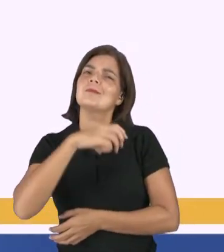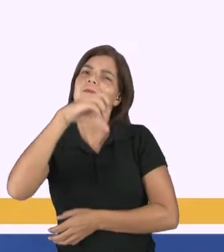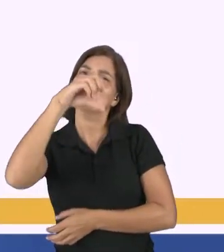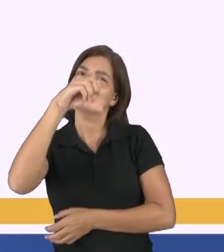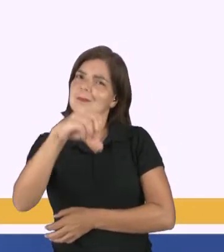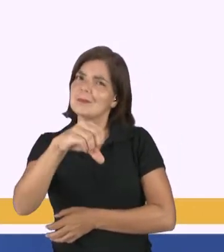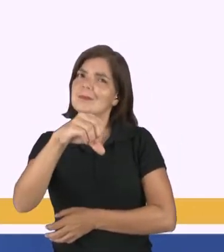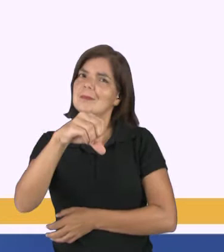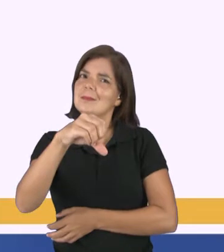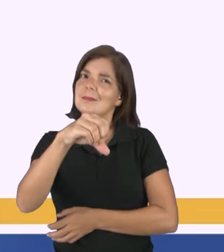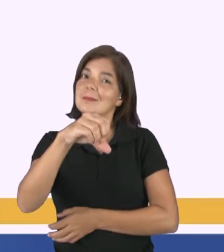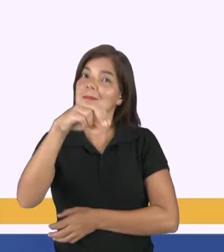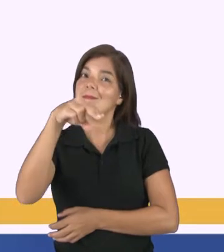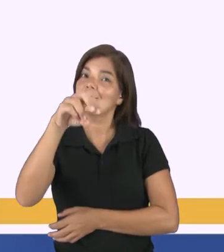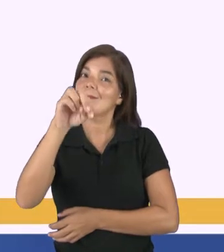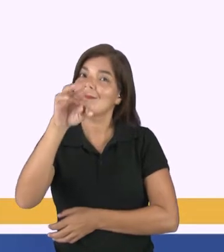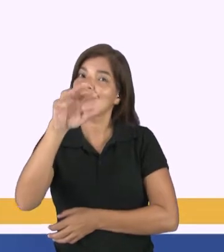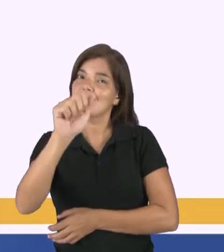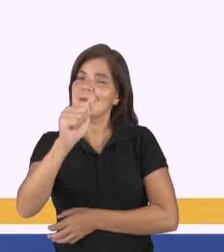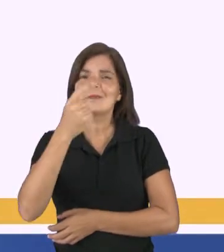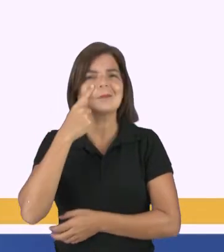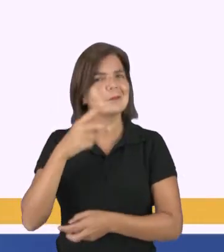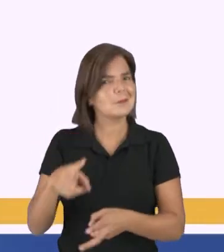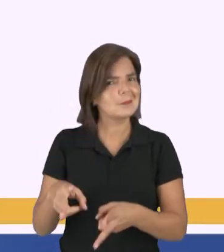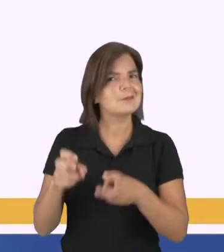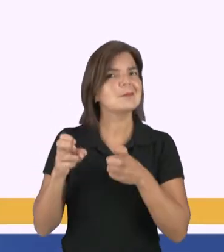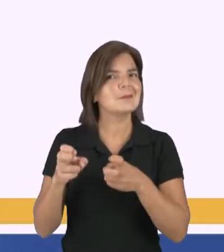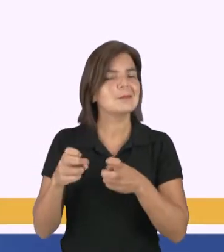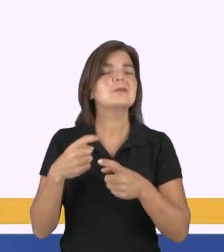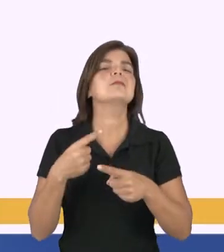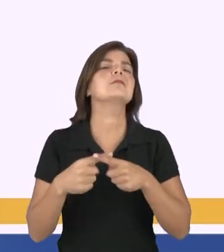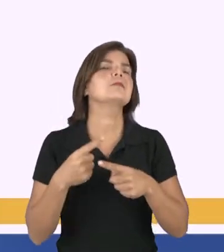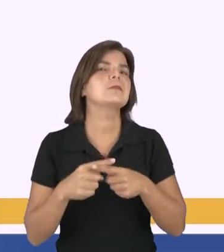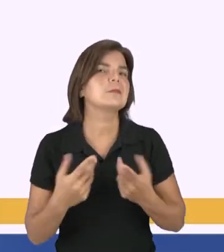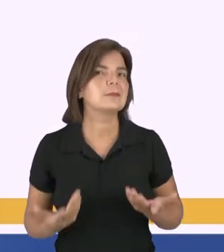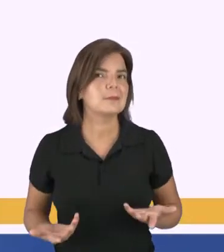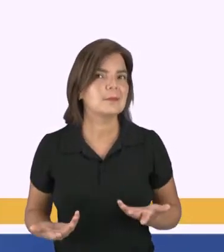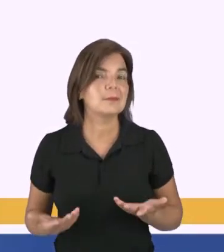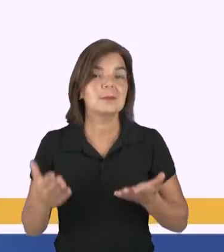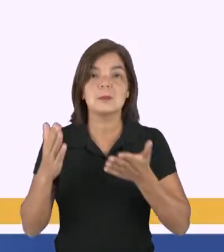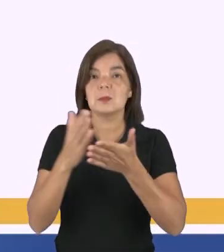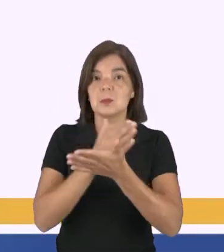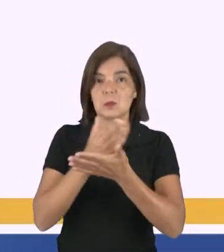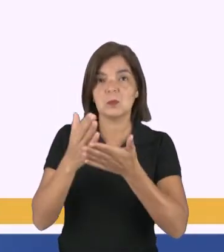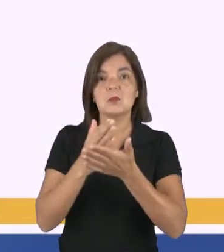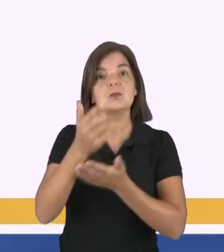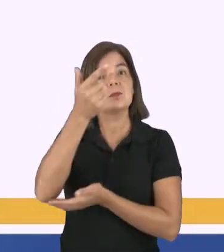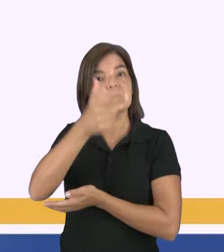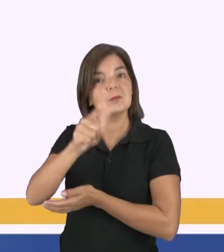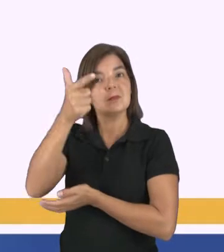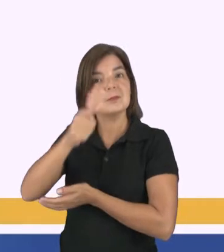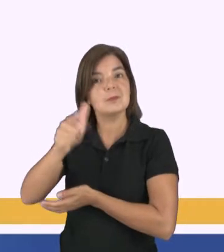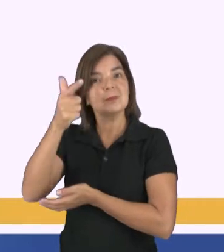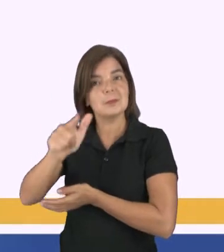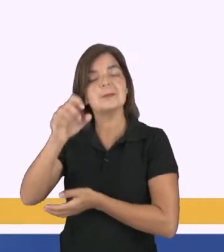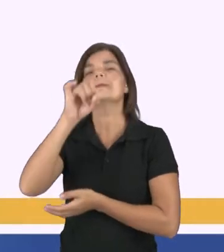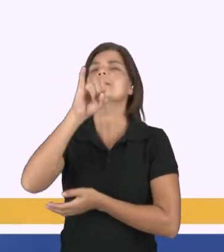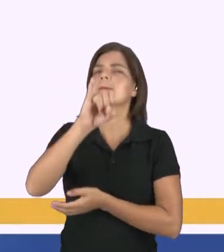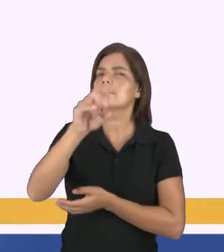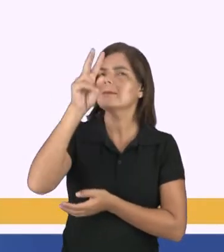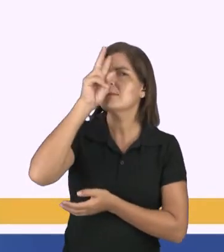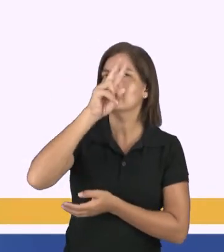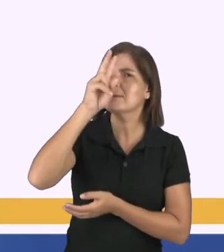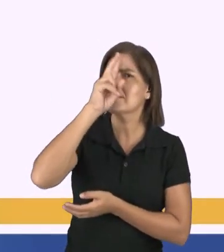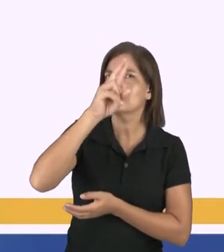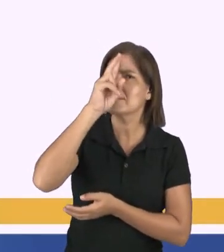tenho nove notas perceberam porque algumas notas vão se repetir se